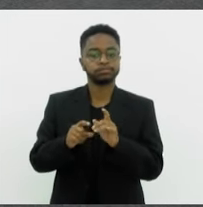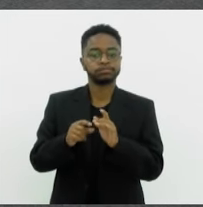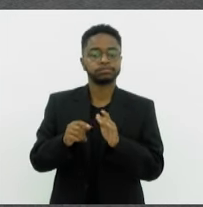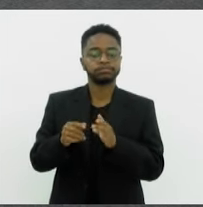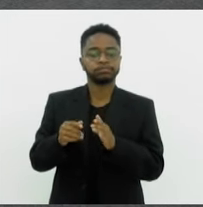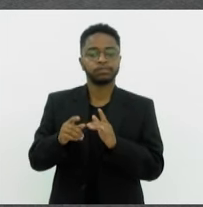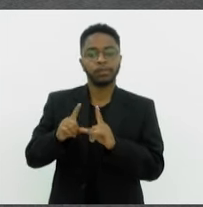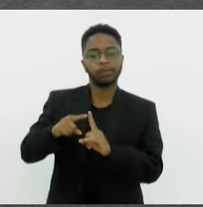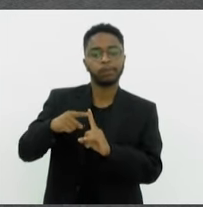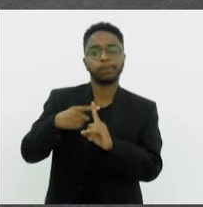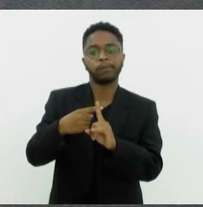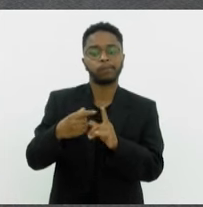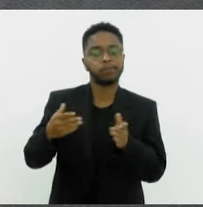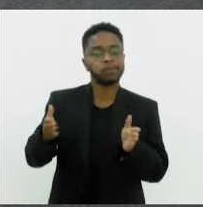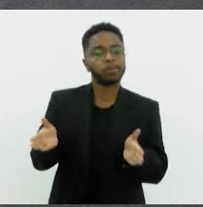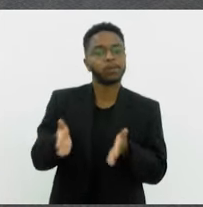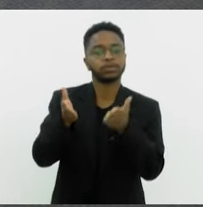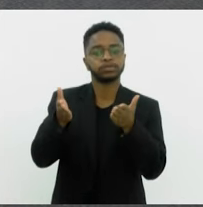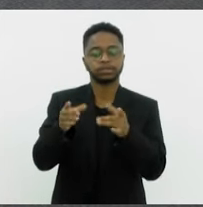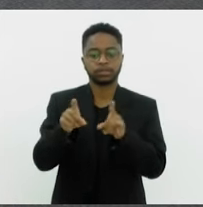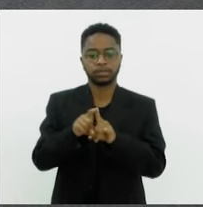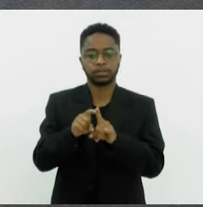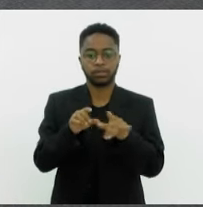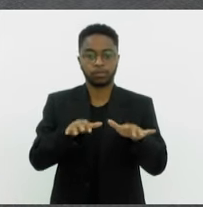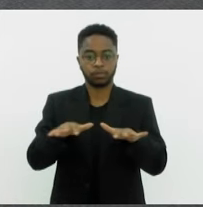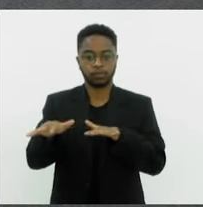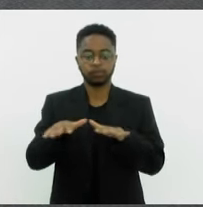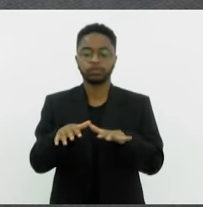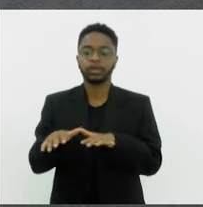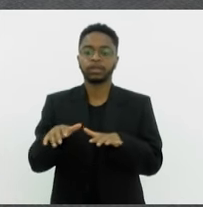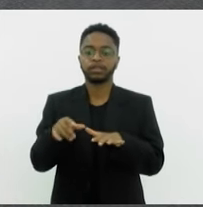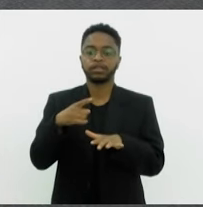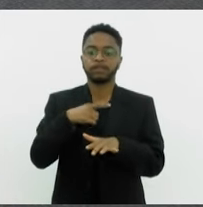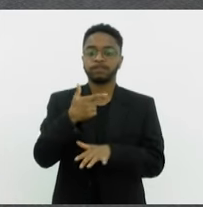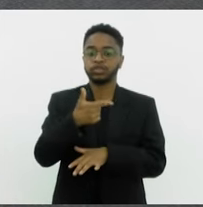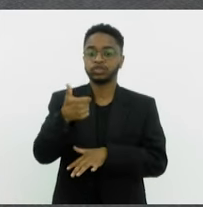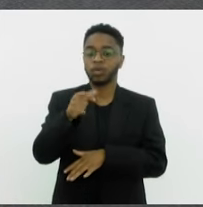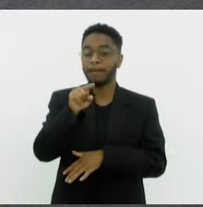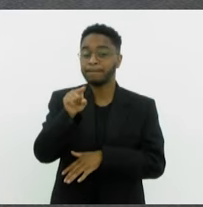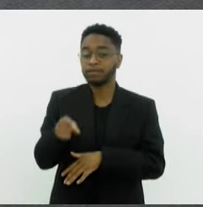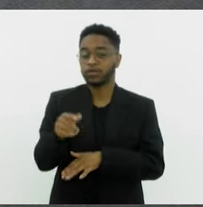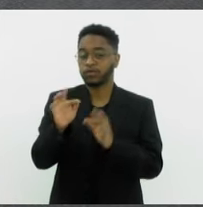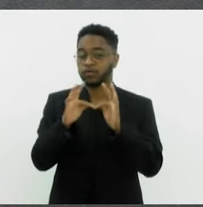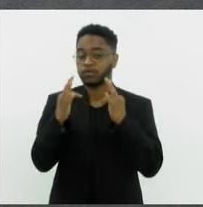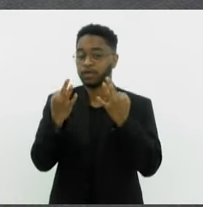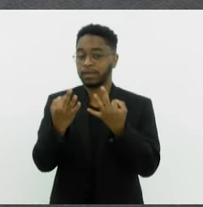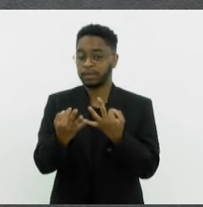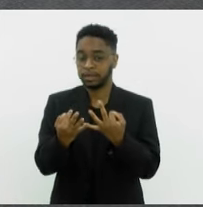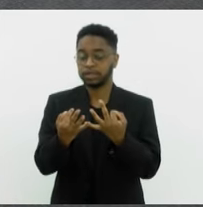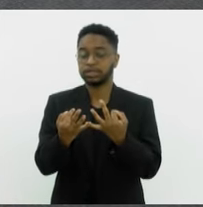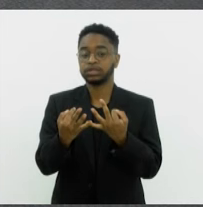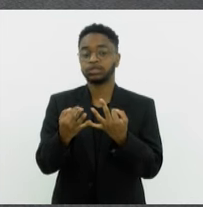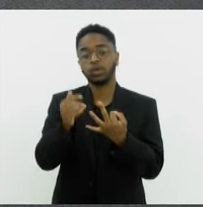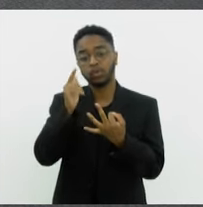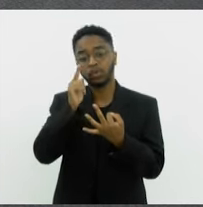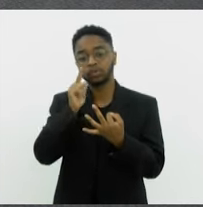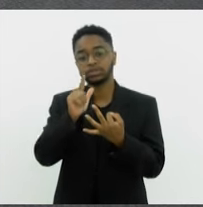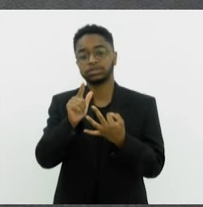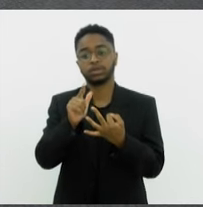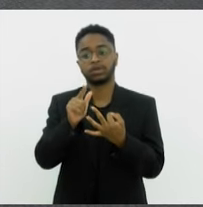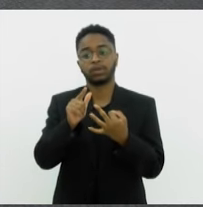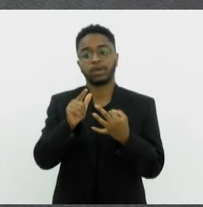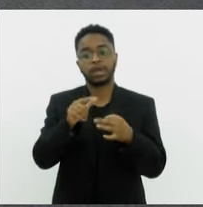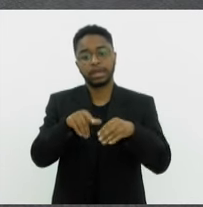que colocou mais de 21 mil famílias nessa semana em rota de acesso à terra e, com